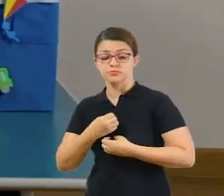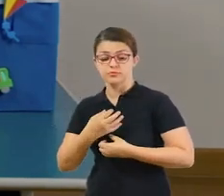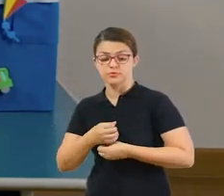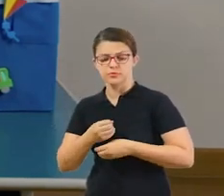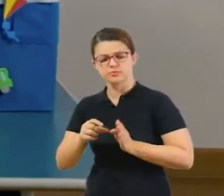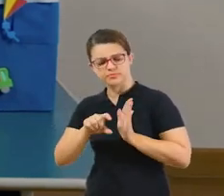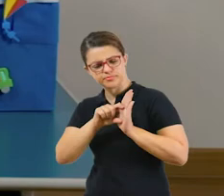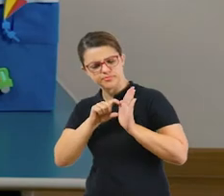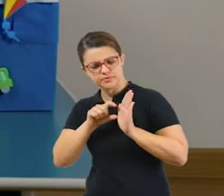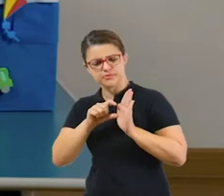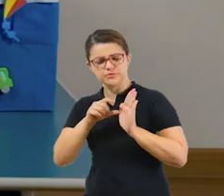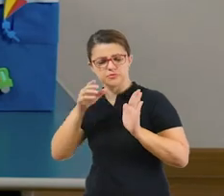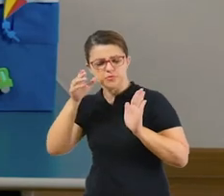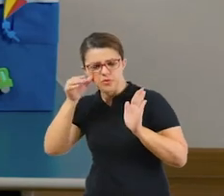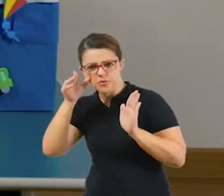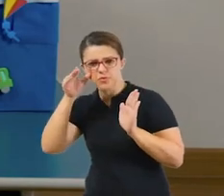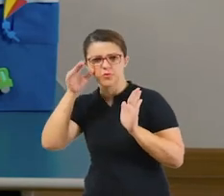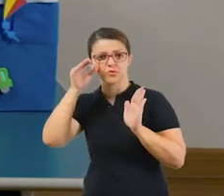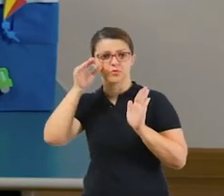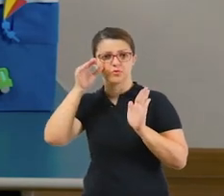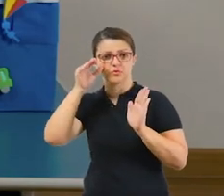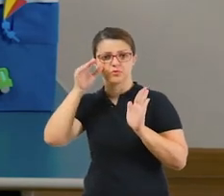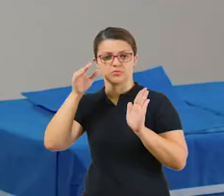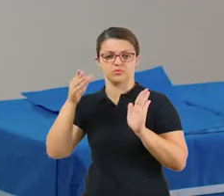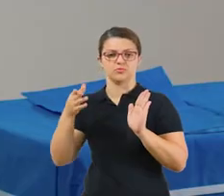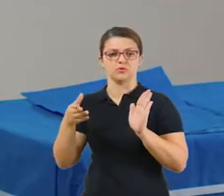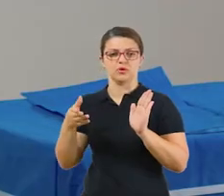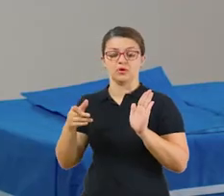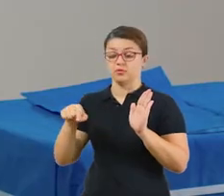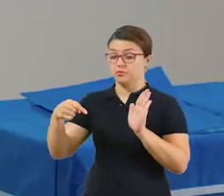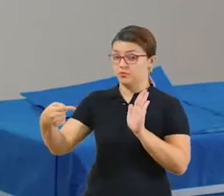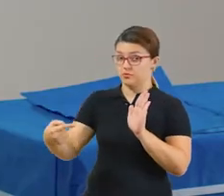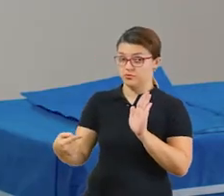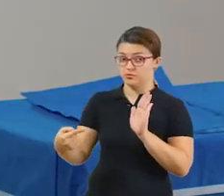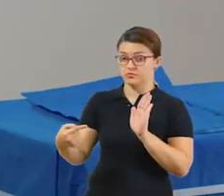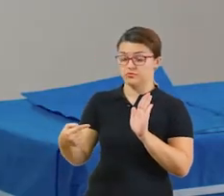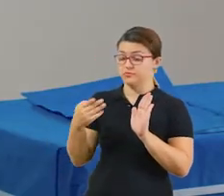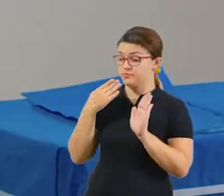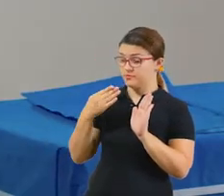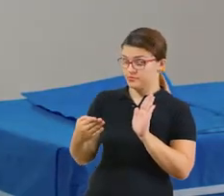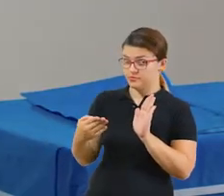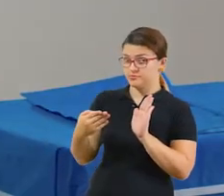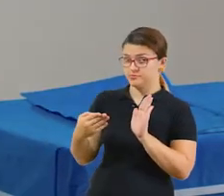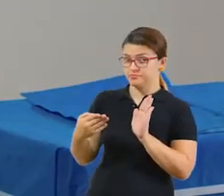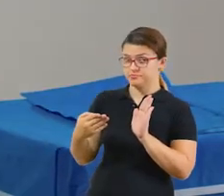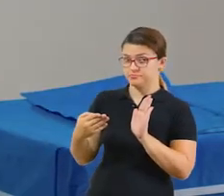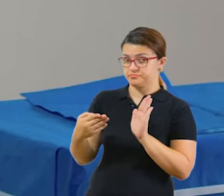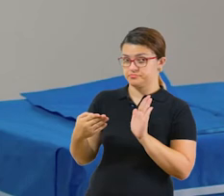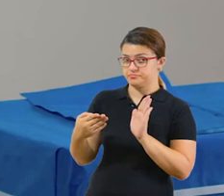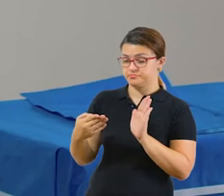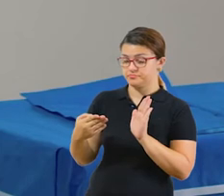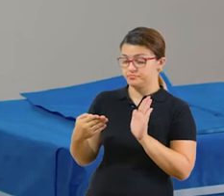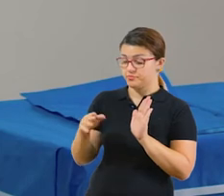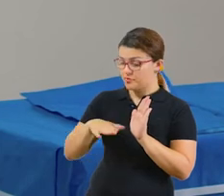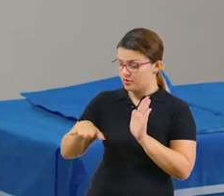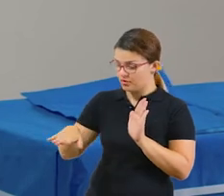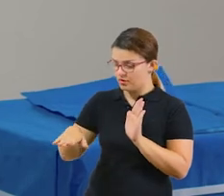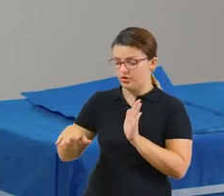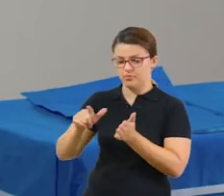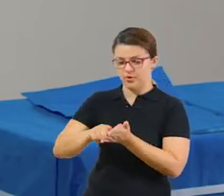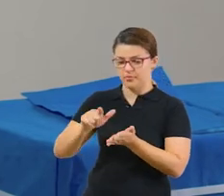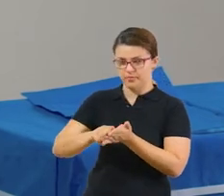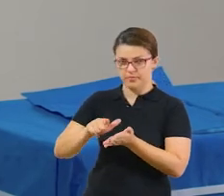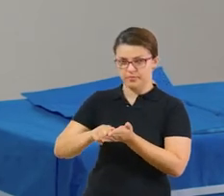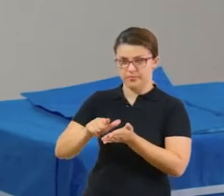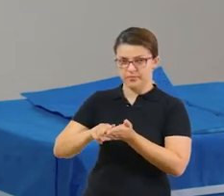que mais se interessou? Após isso, peça para a criança, numa folha de sulfite, escrever